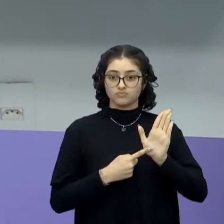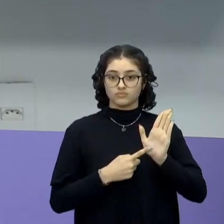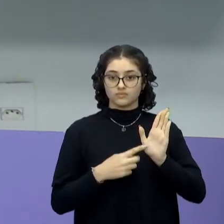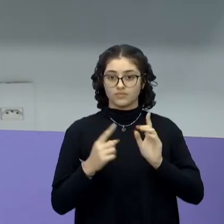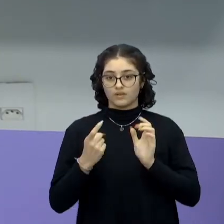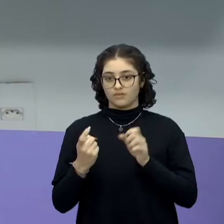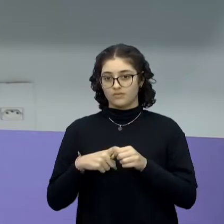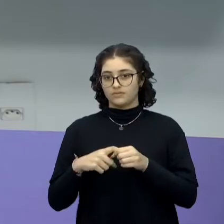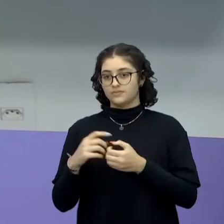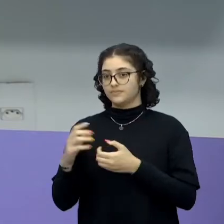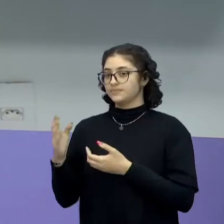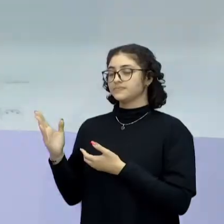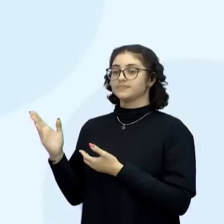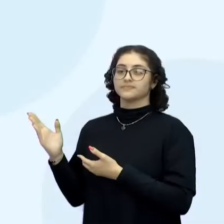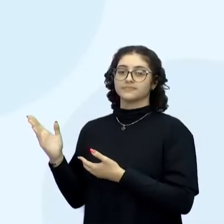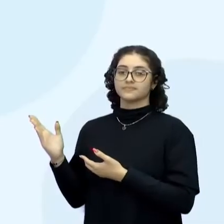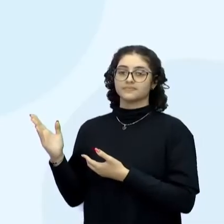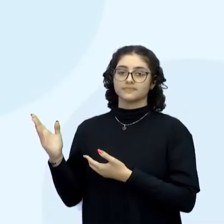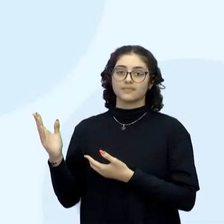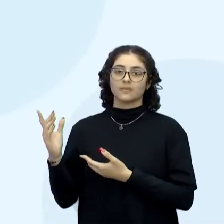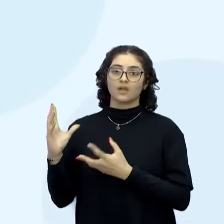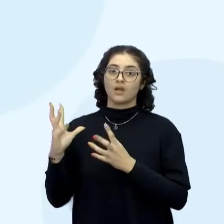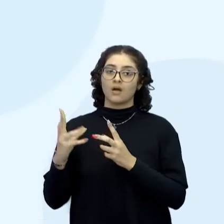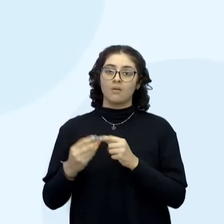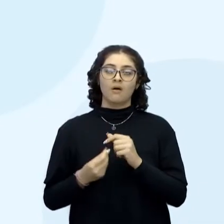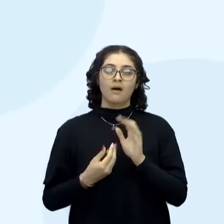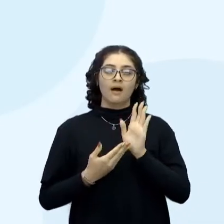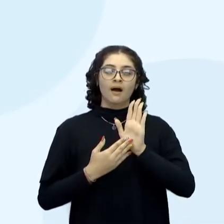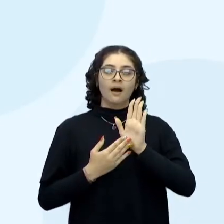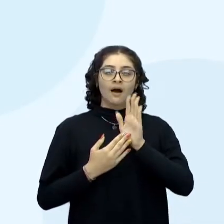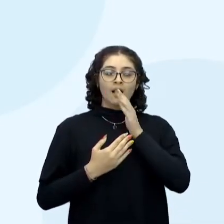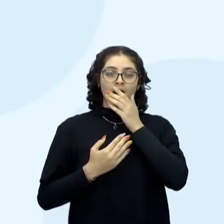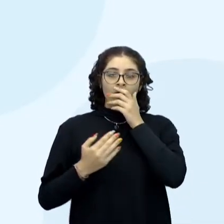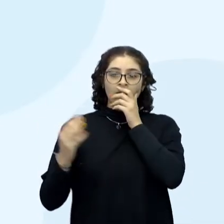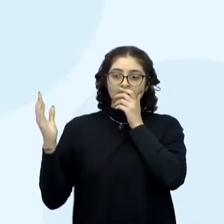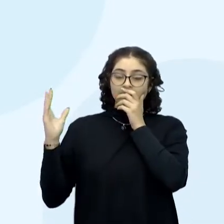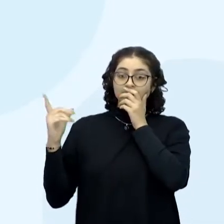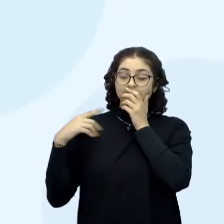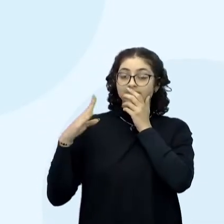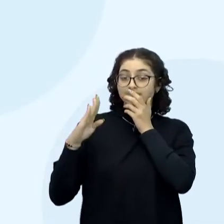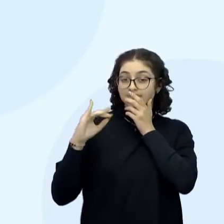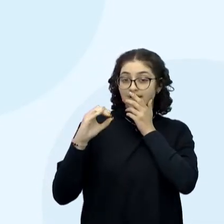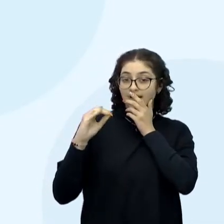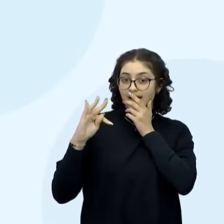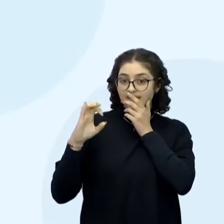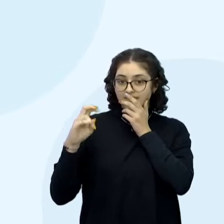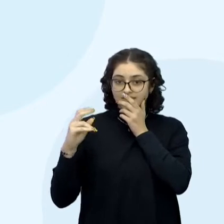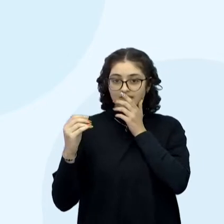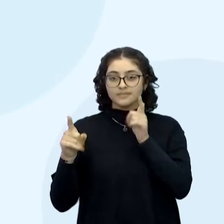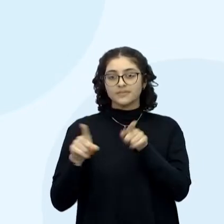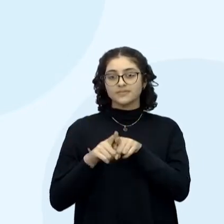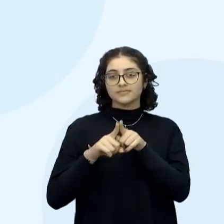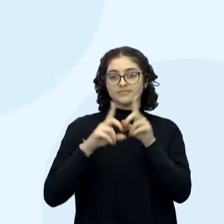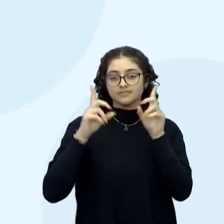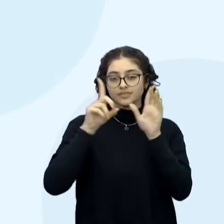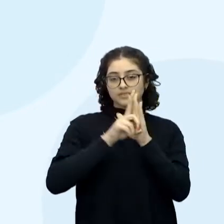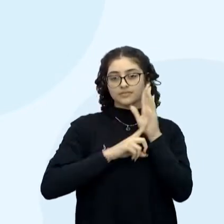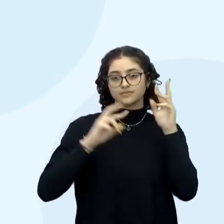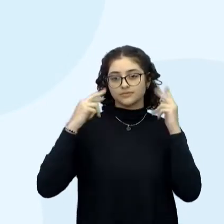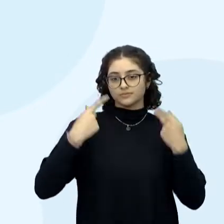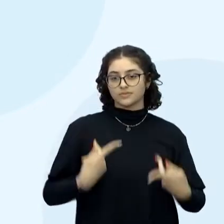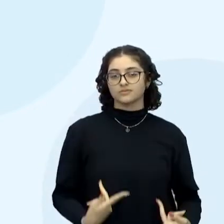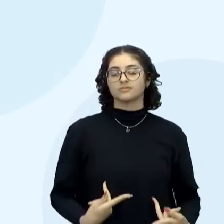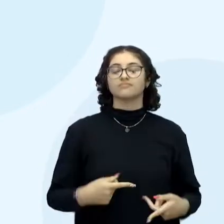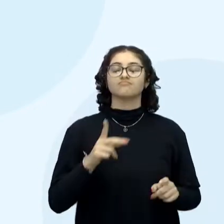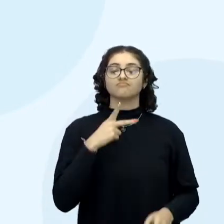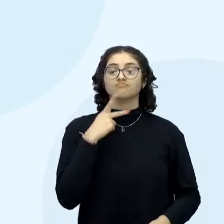voltar aqui, nessa Declaração Universal sobre Bioética e Direitos Humanos, a gente está